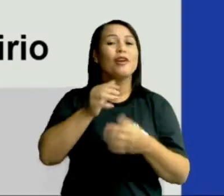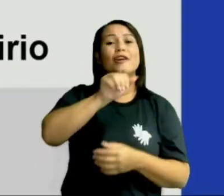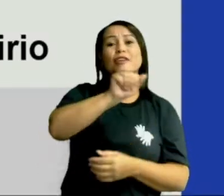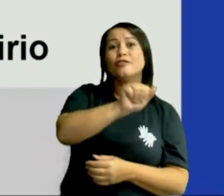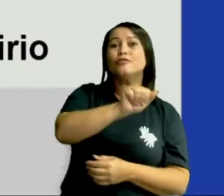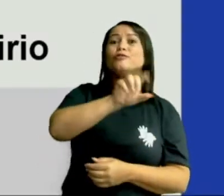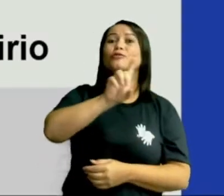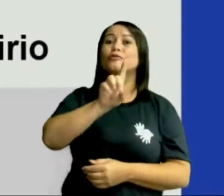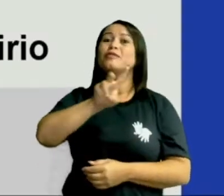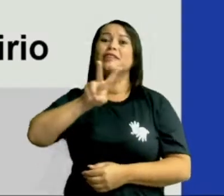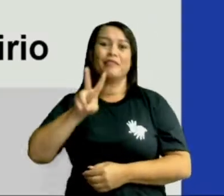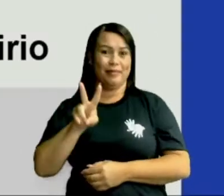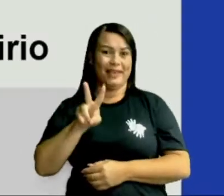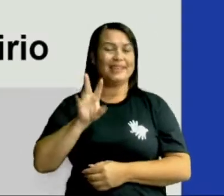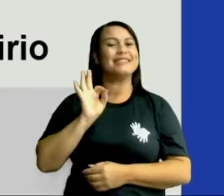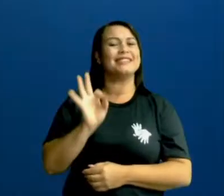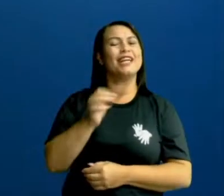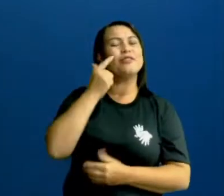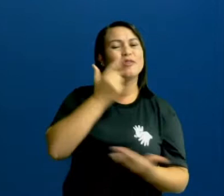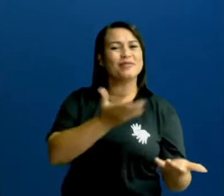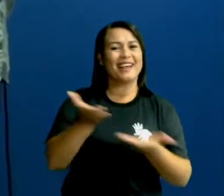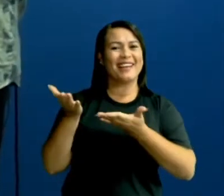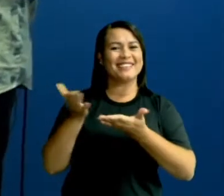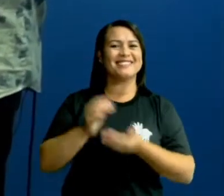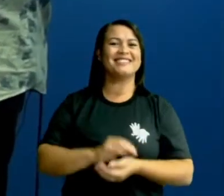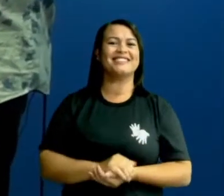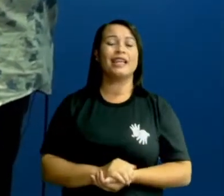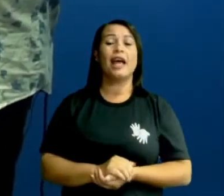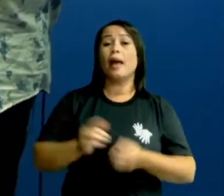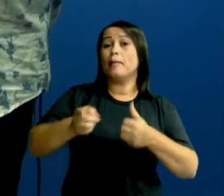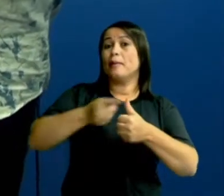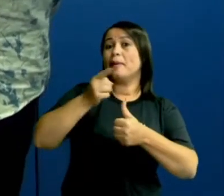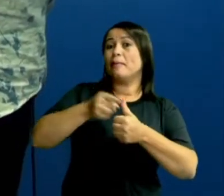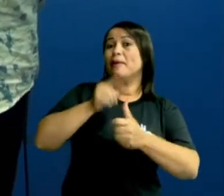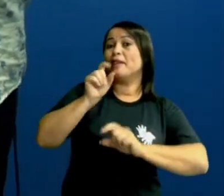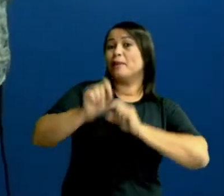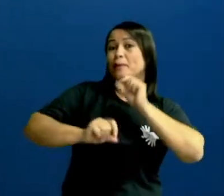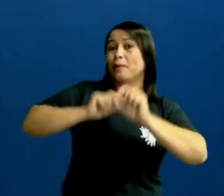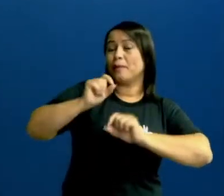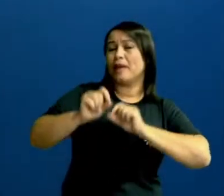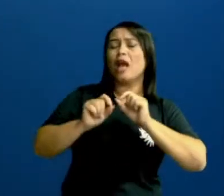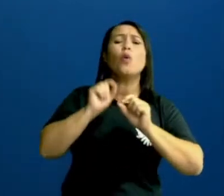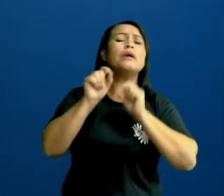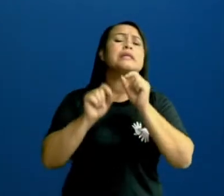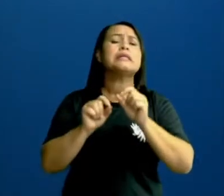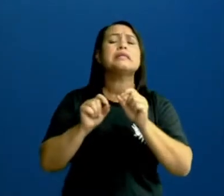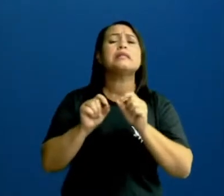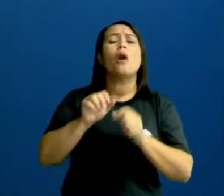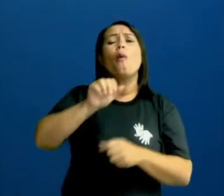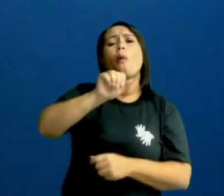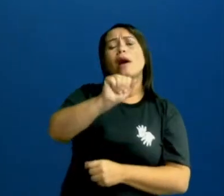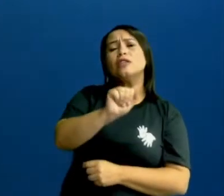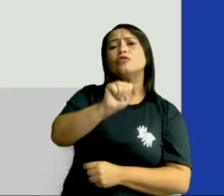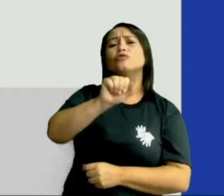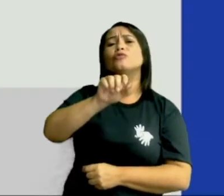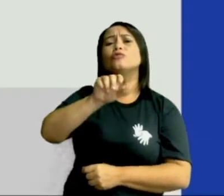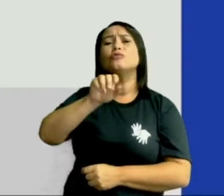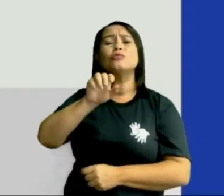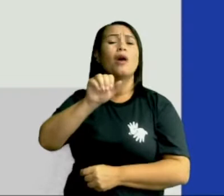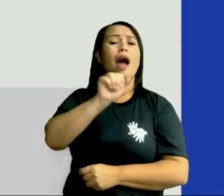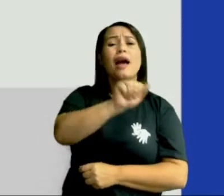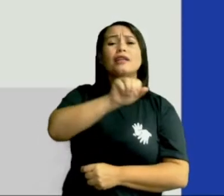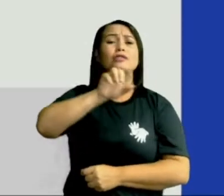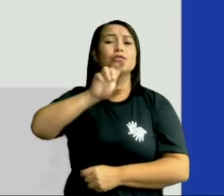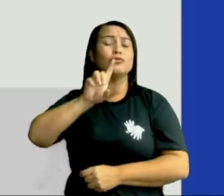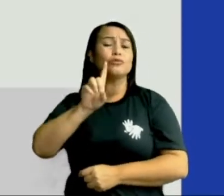adjuntos adverbiais. Então, vamos lá? Primeiramente, o que são os adjuntos adverbiais, tá?